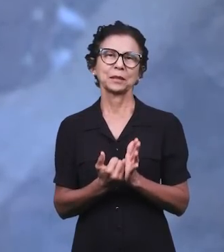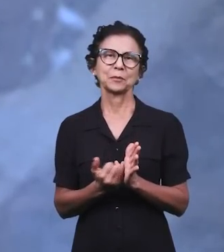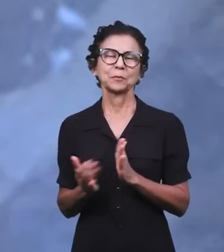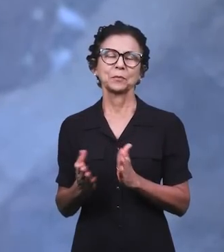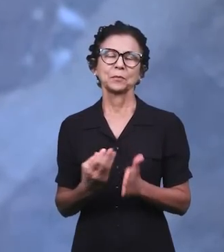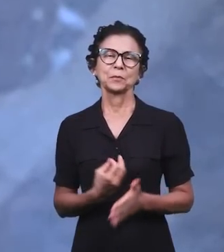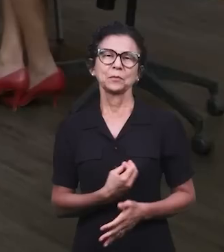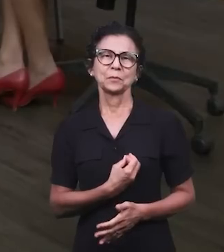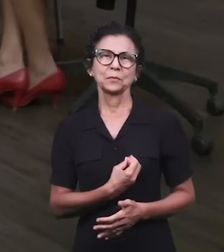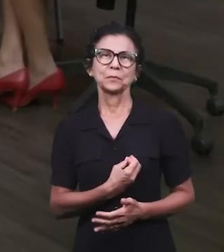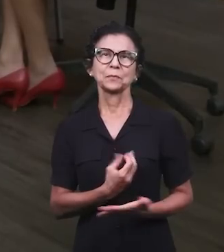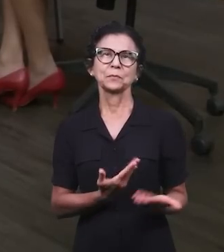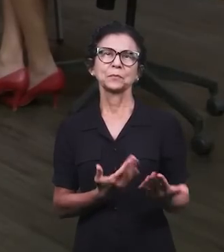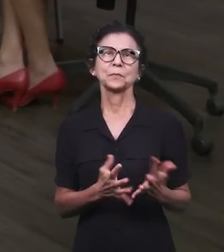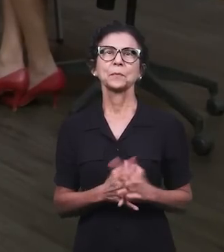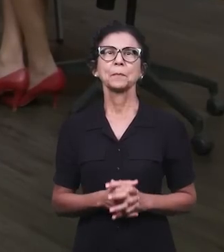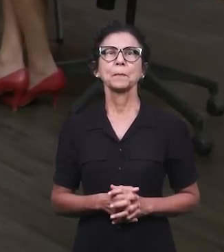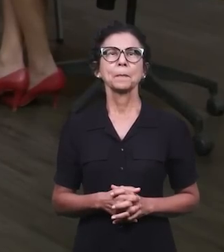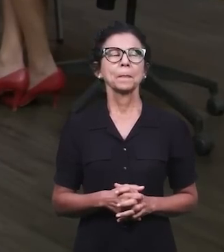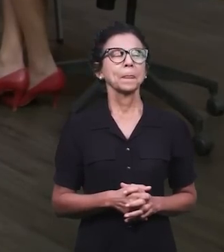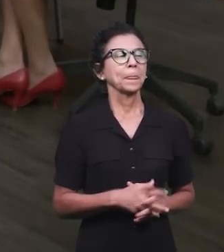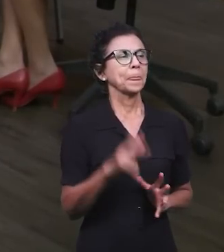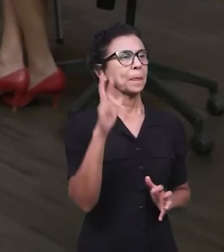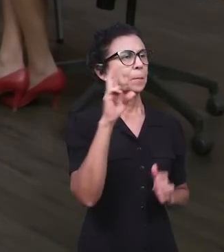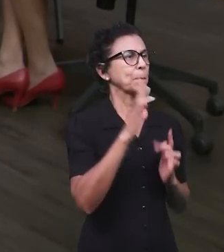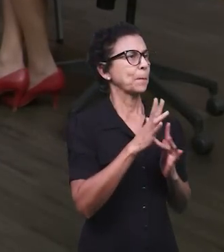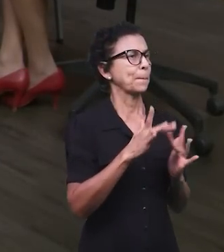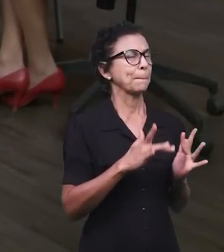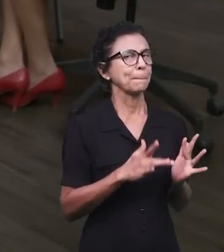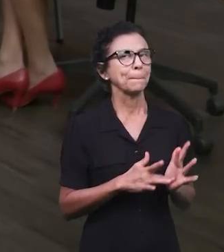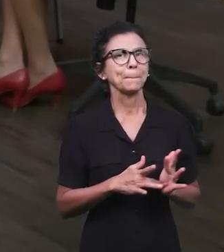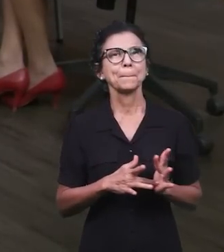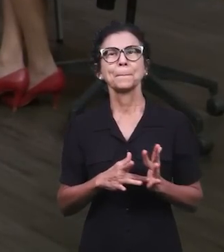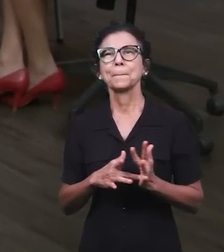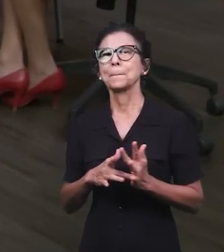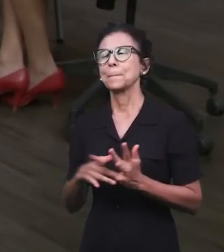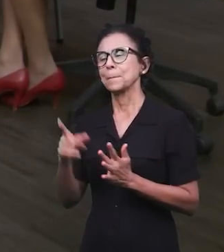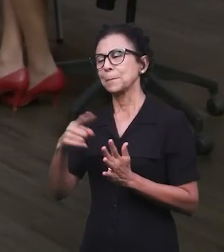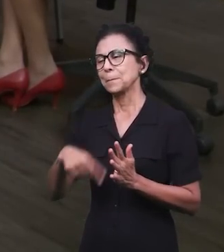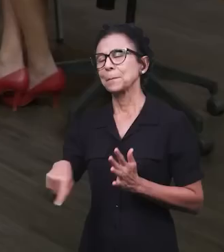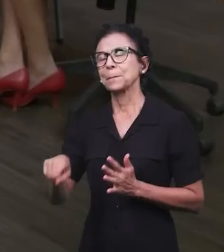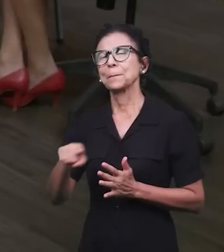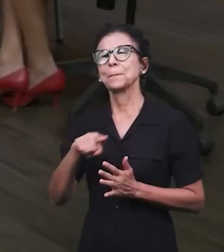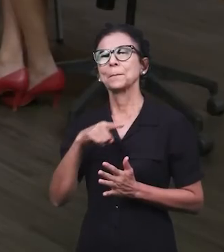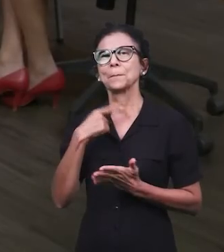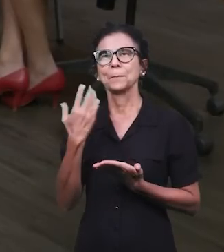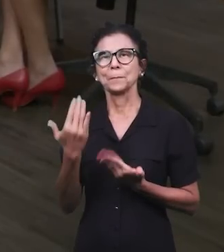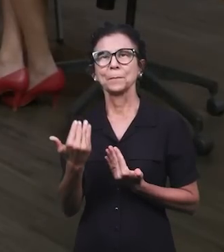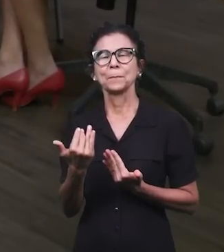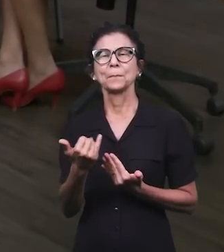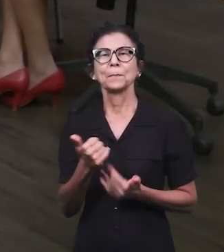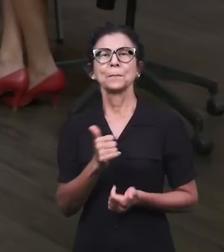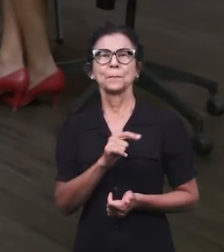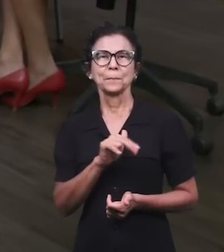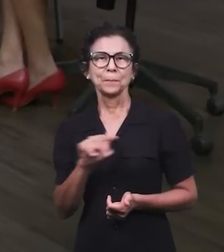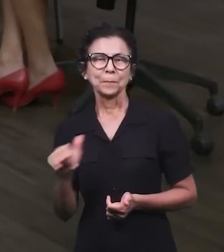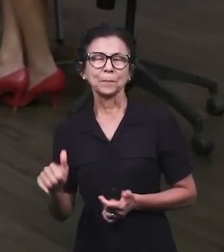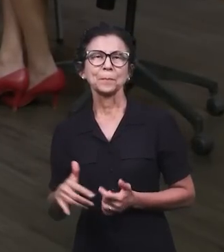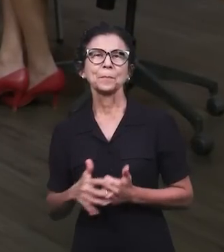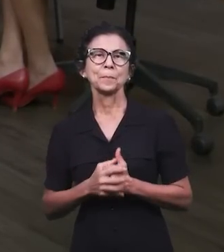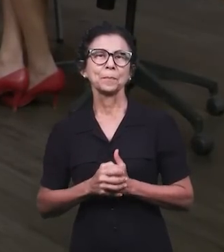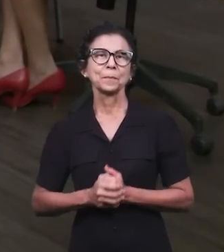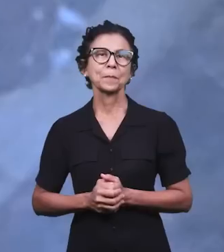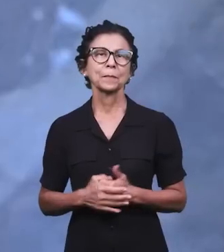Dias da Minha Mocidade. Marcelo, mais uma vez, a paz do Senhor. Obrigado por ter vindo. Josias, paz a todos os jovens, paz aos irmãos.